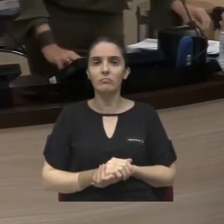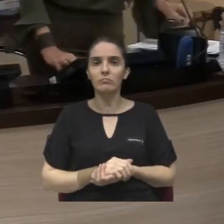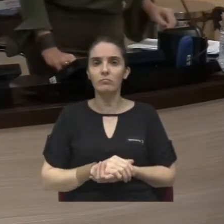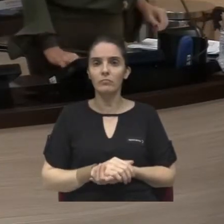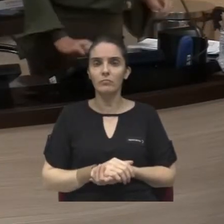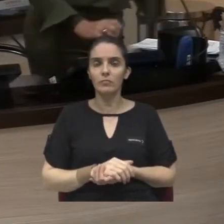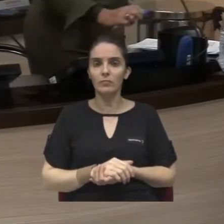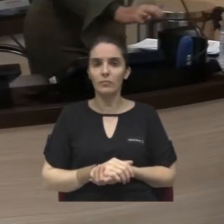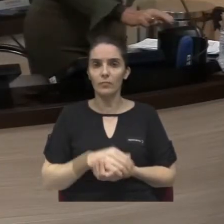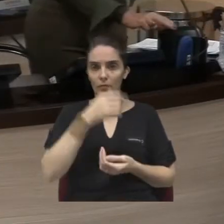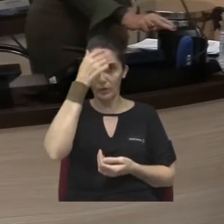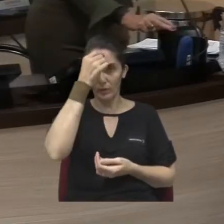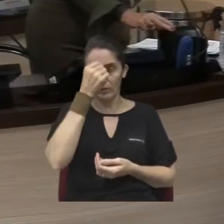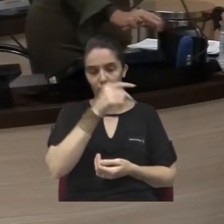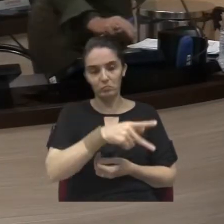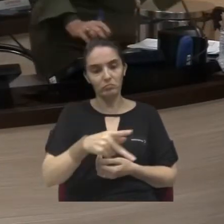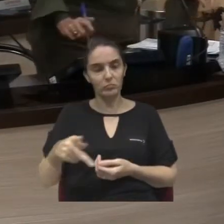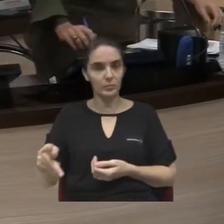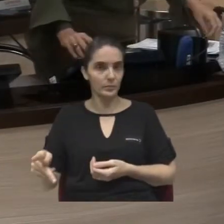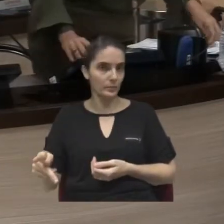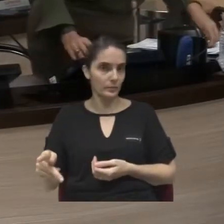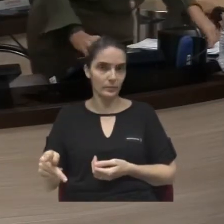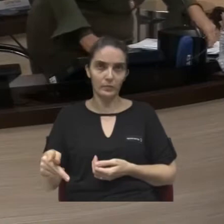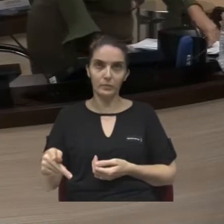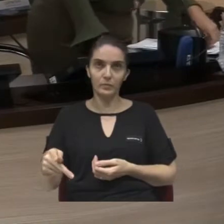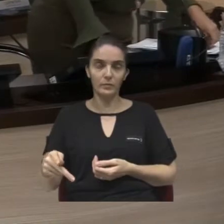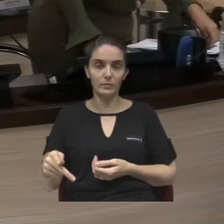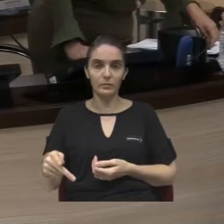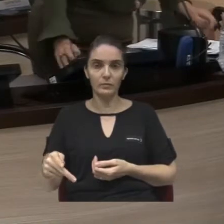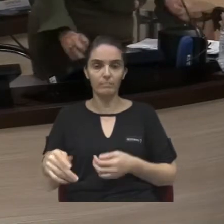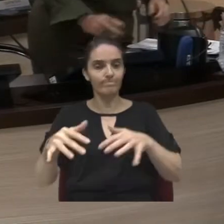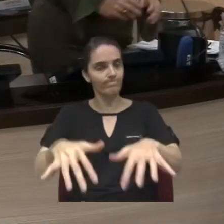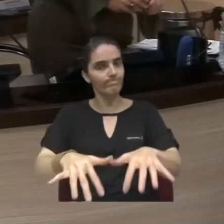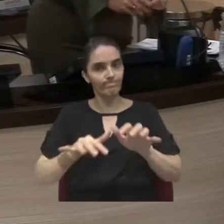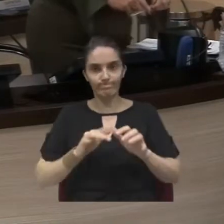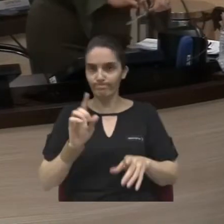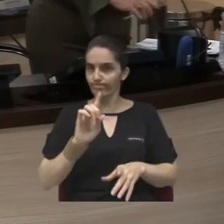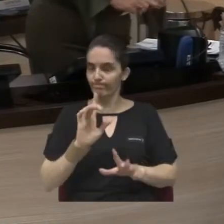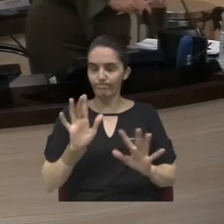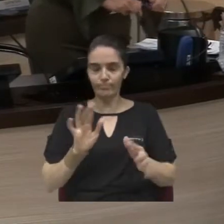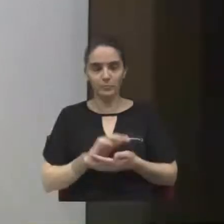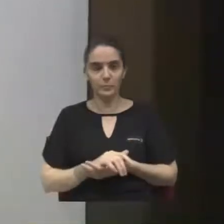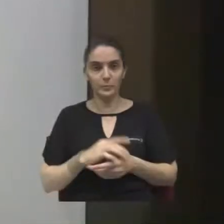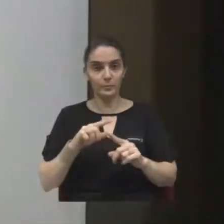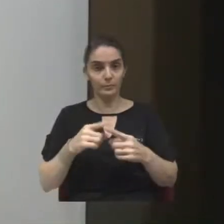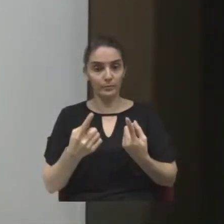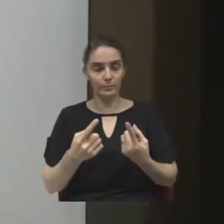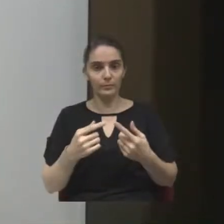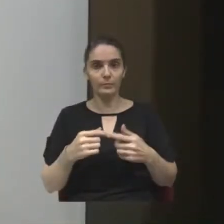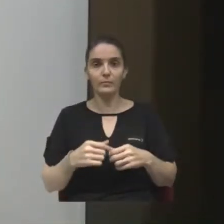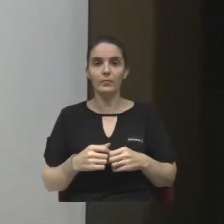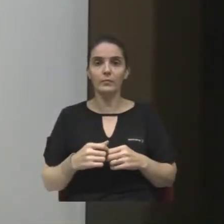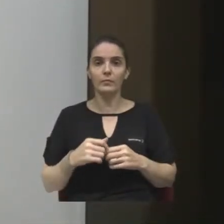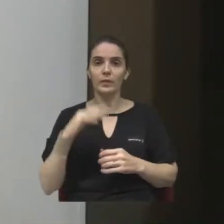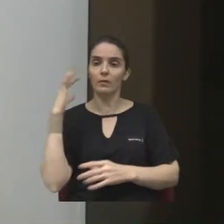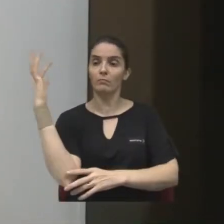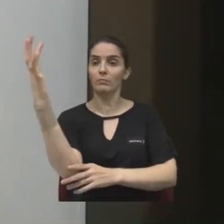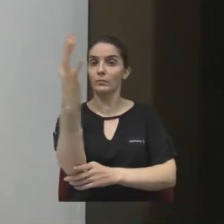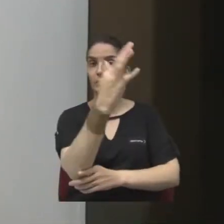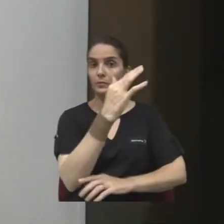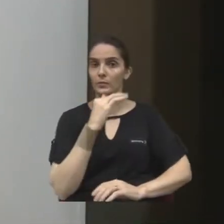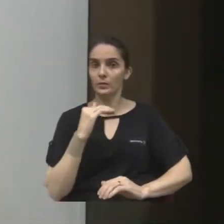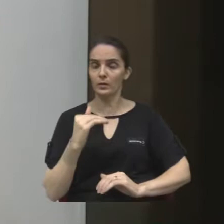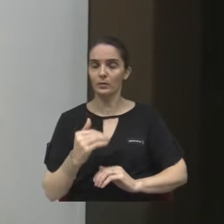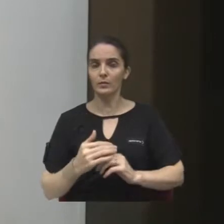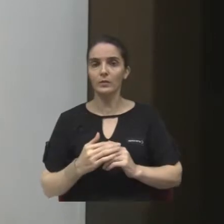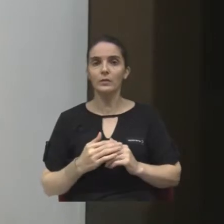no plenário, mas a Comissão do Meio Ambiente e Desenvolvimento Sustentável fez uma uma